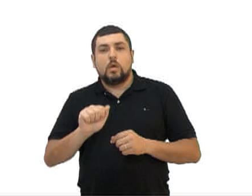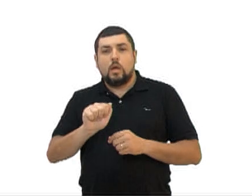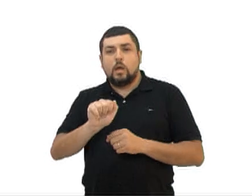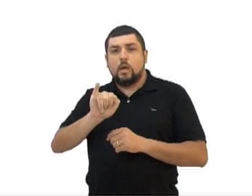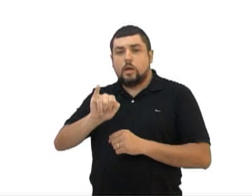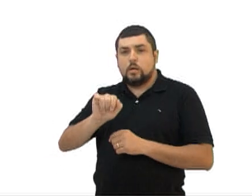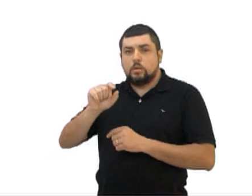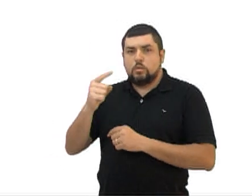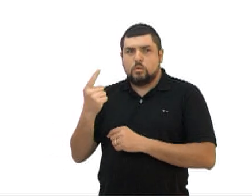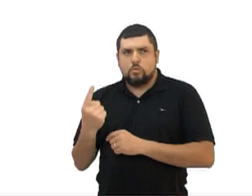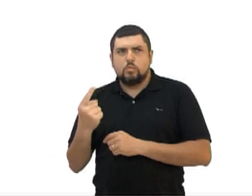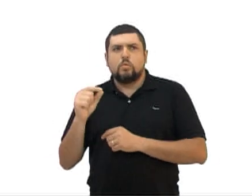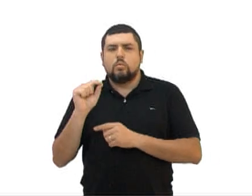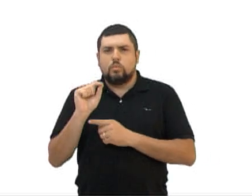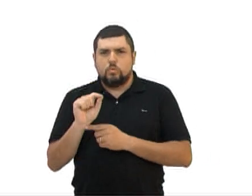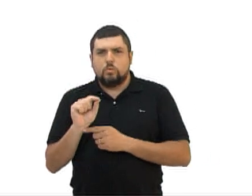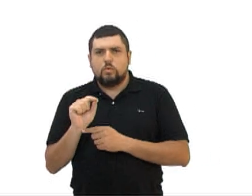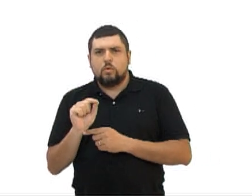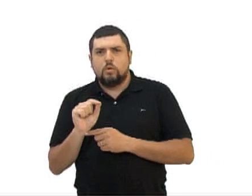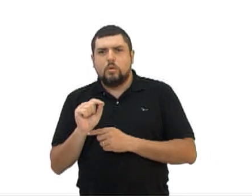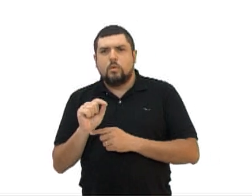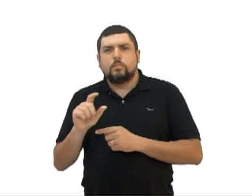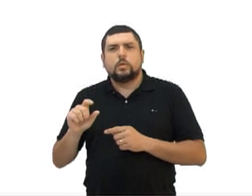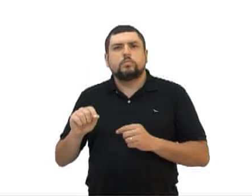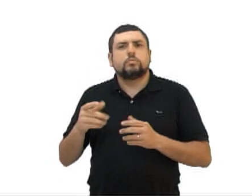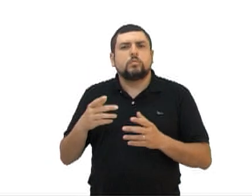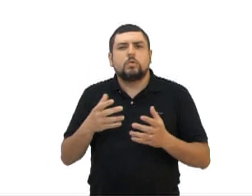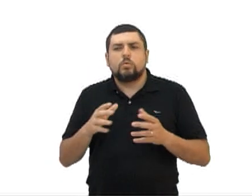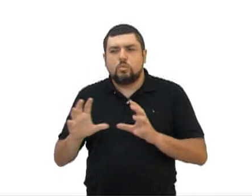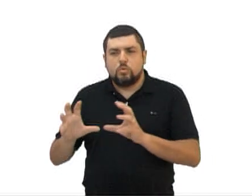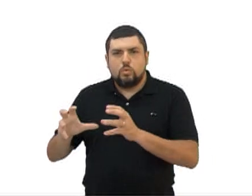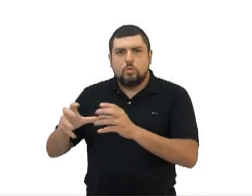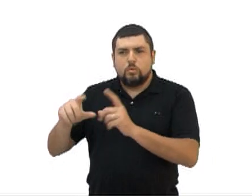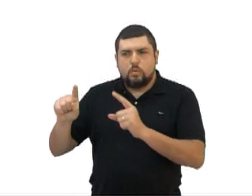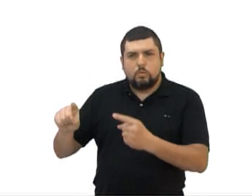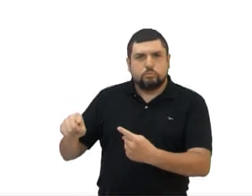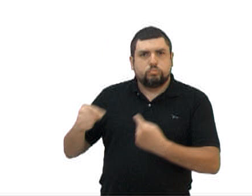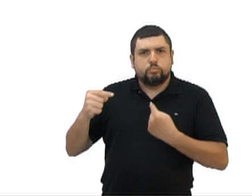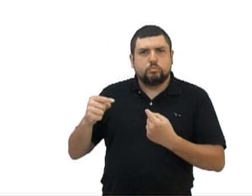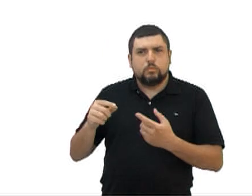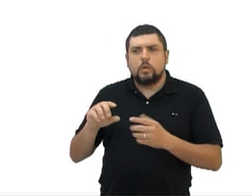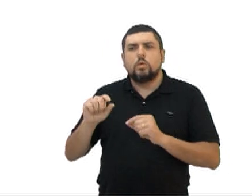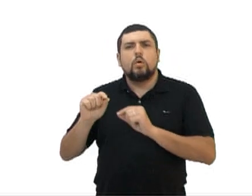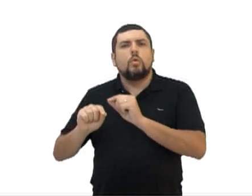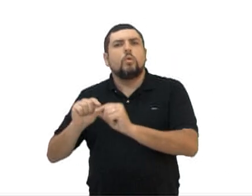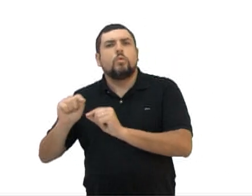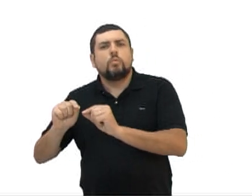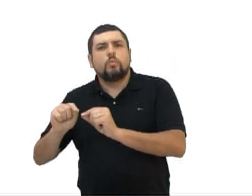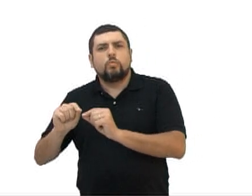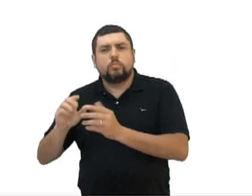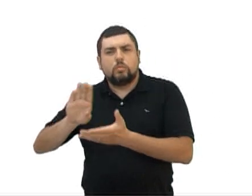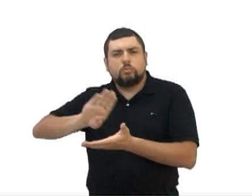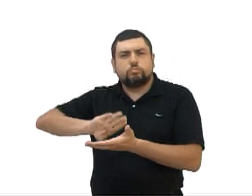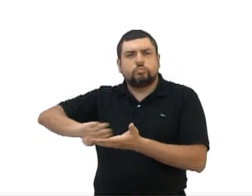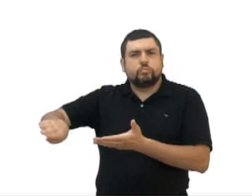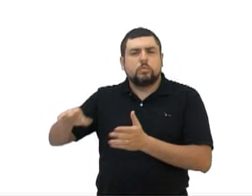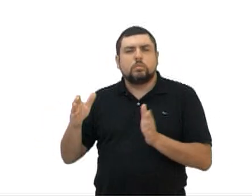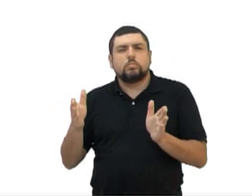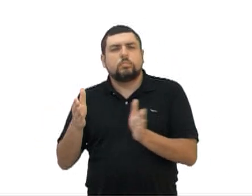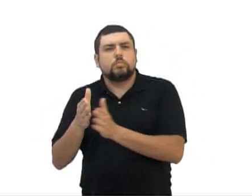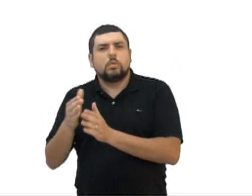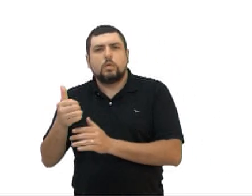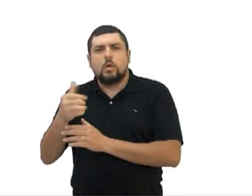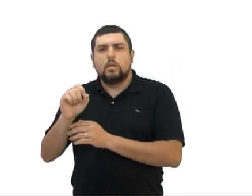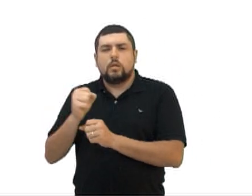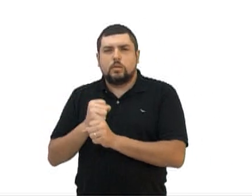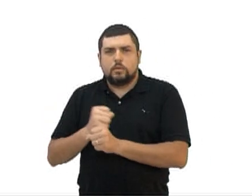os mandatos de opositores do golpe dado em 64. Os mandatos foram cassados por 10 anos. Foram